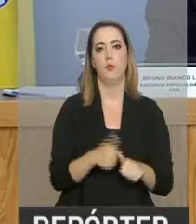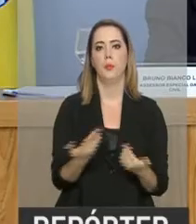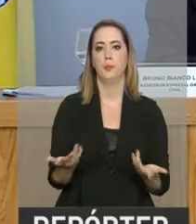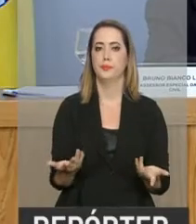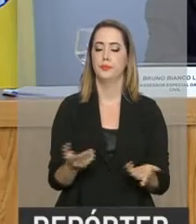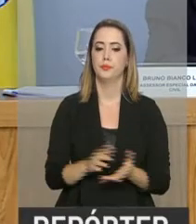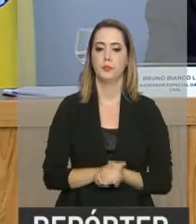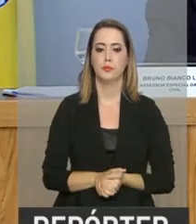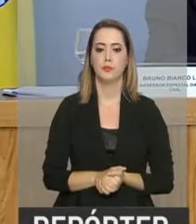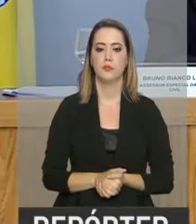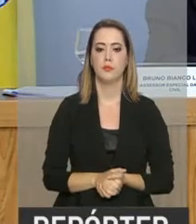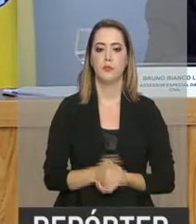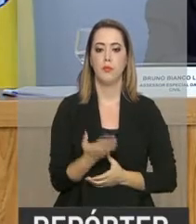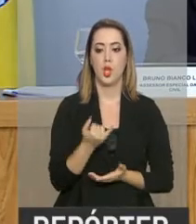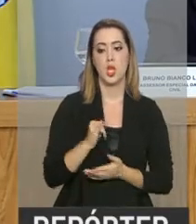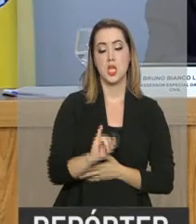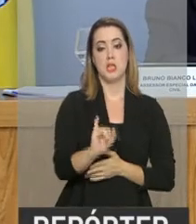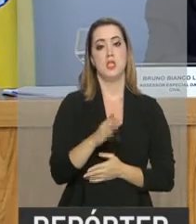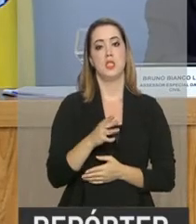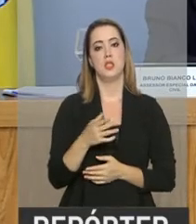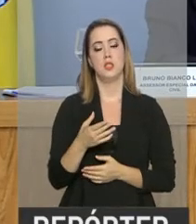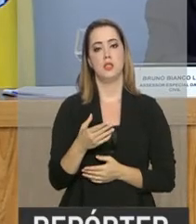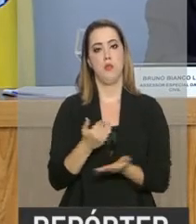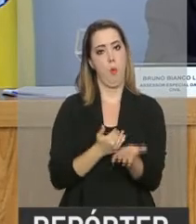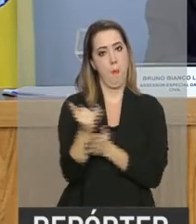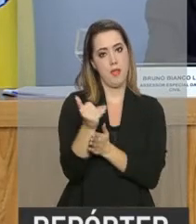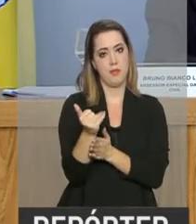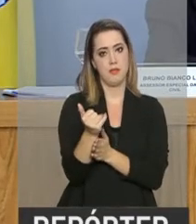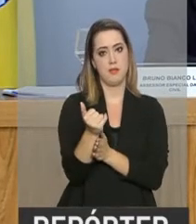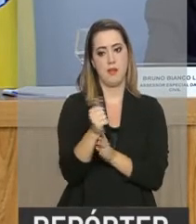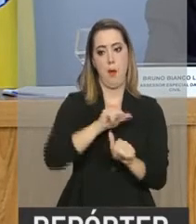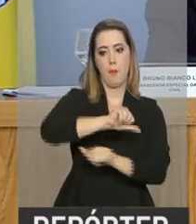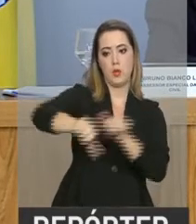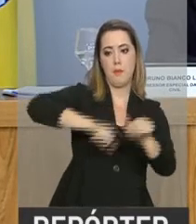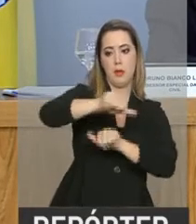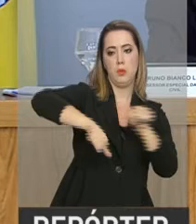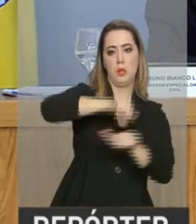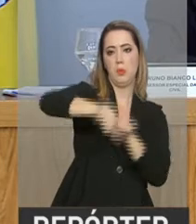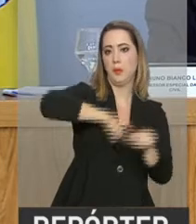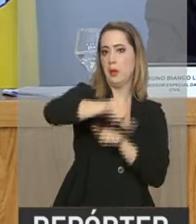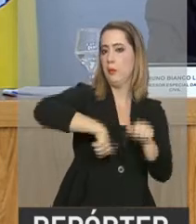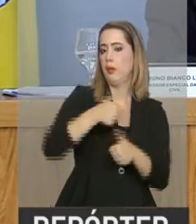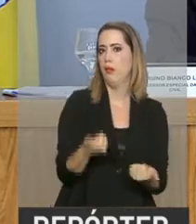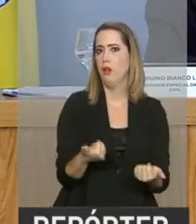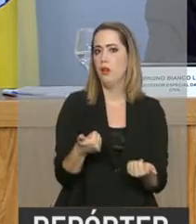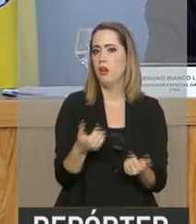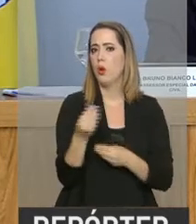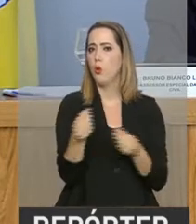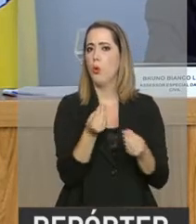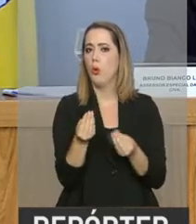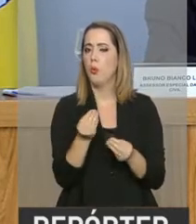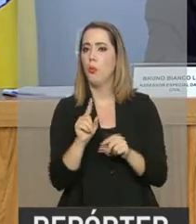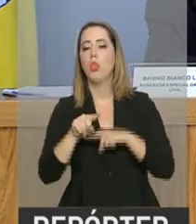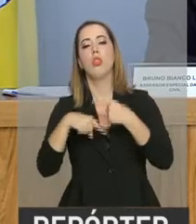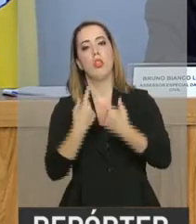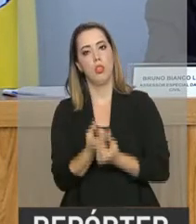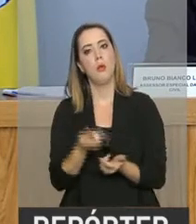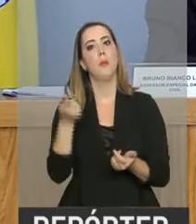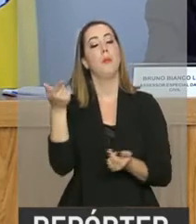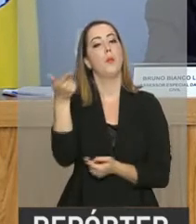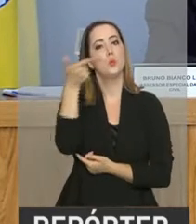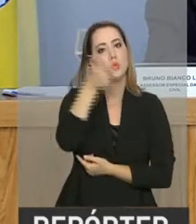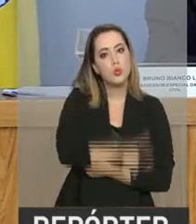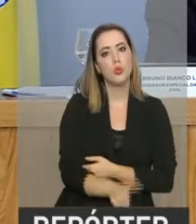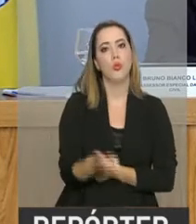se começar a abri mão de muita coisa vai se necessitar fazer uma reforma lá na frente tá